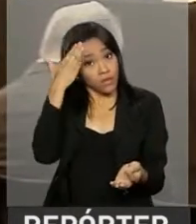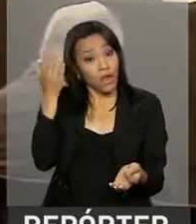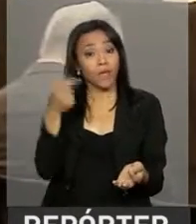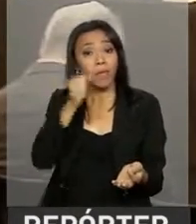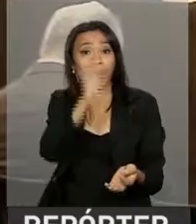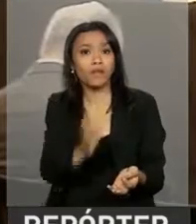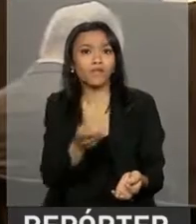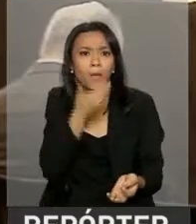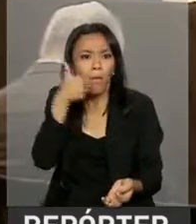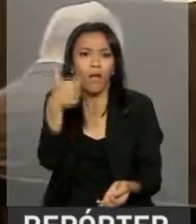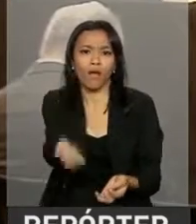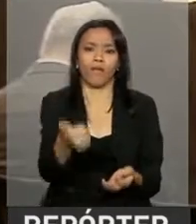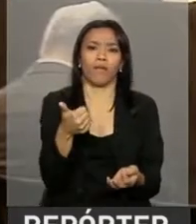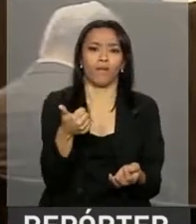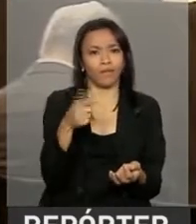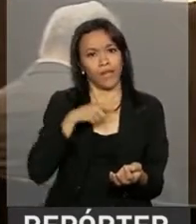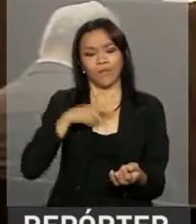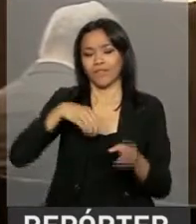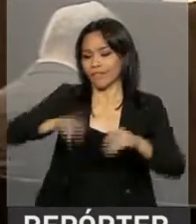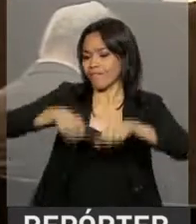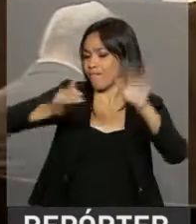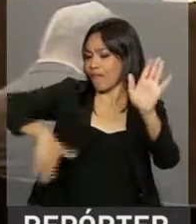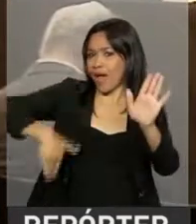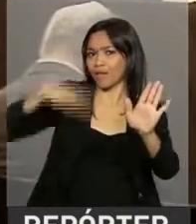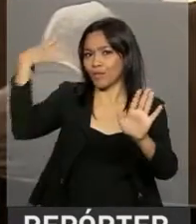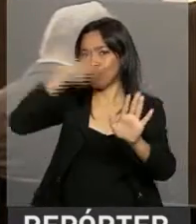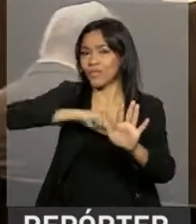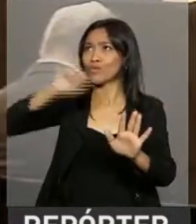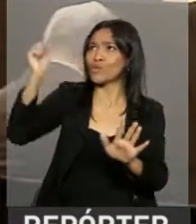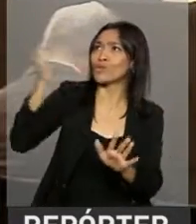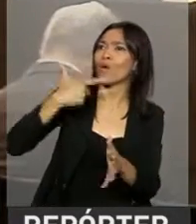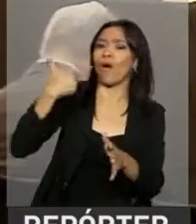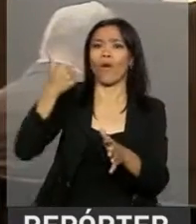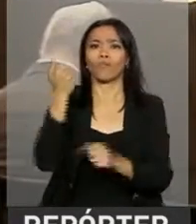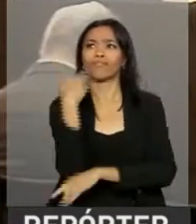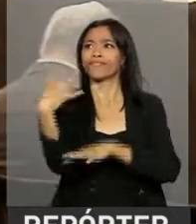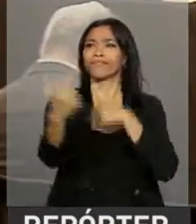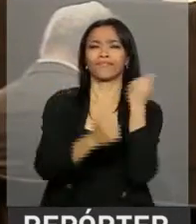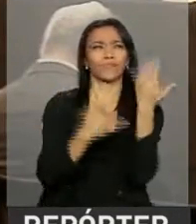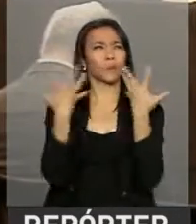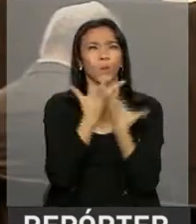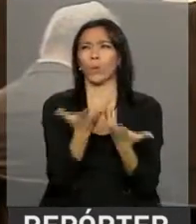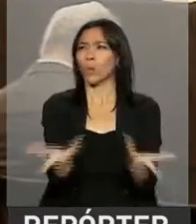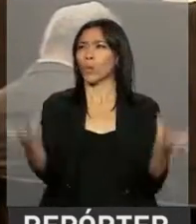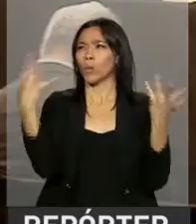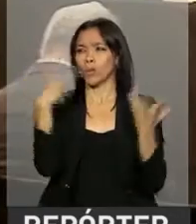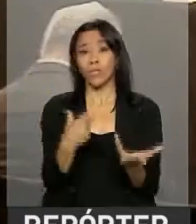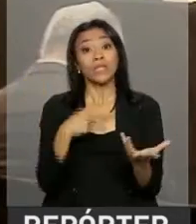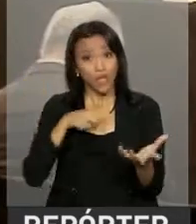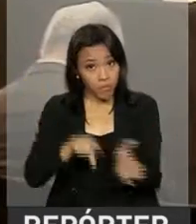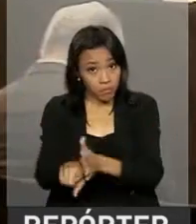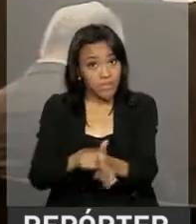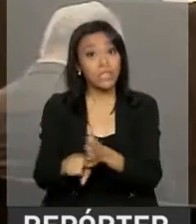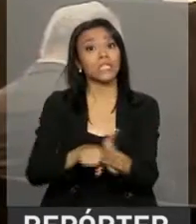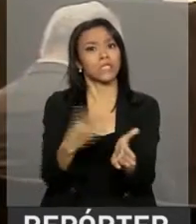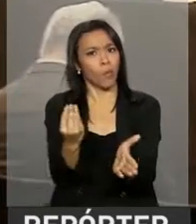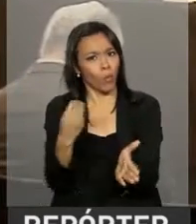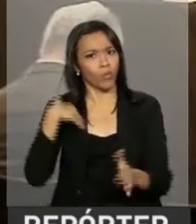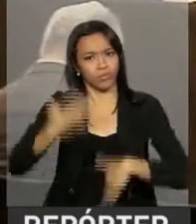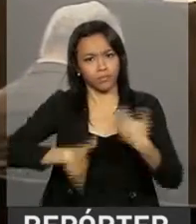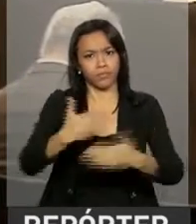melhor sim nós temos praias bonitas nós temos só nós temos natureza mas nós temos também muita pesquisa muito desenvolvimento